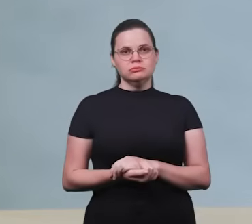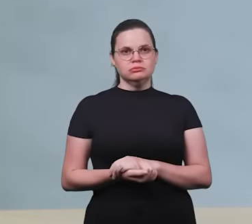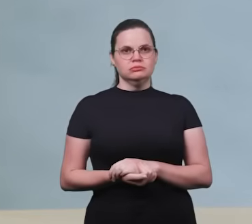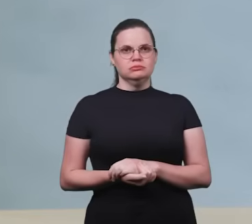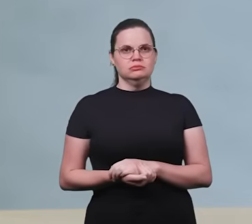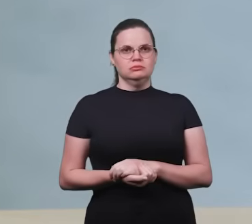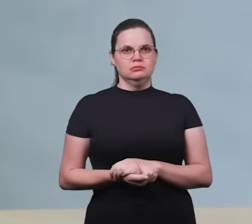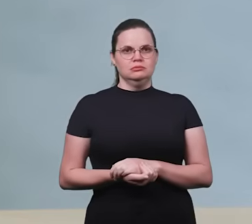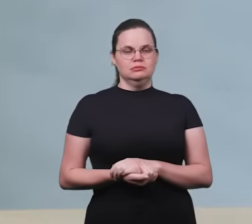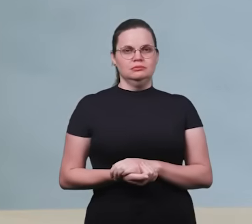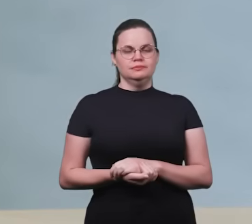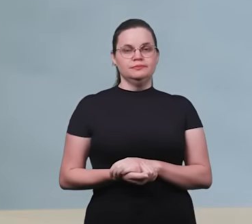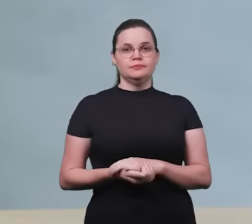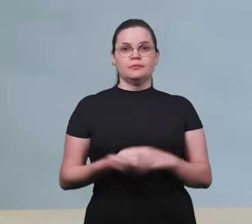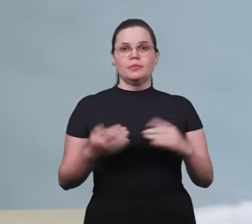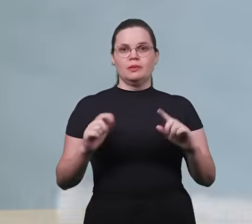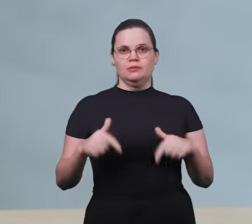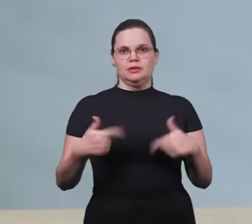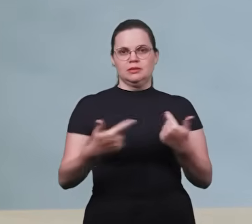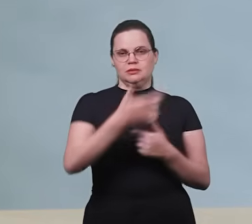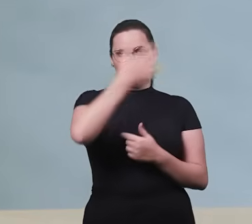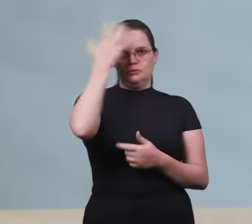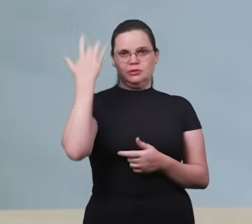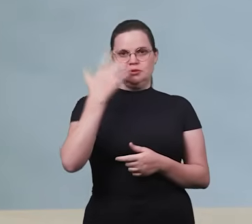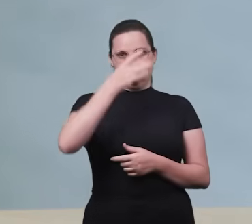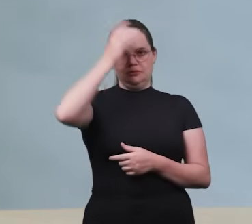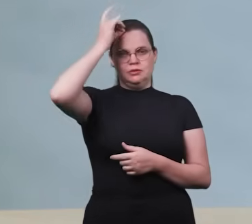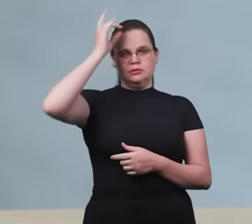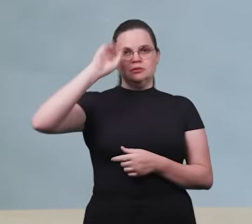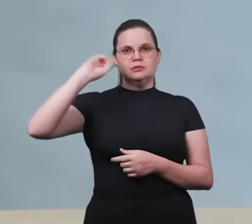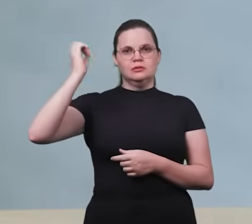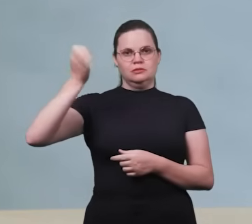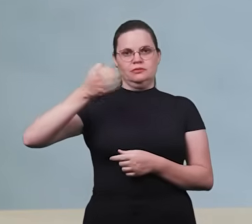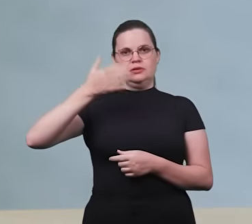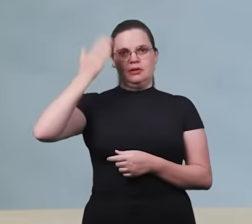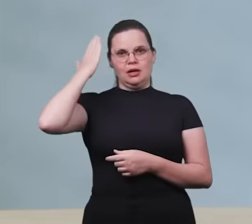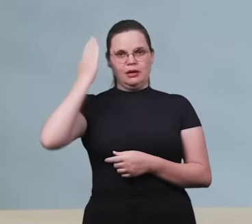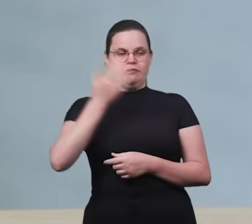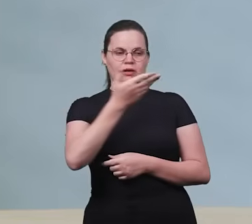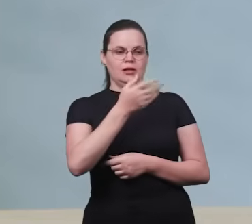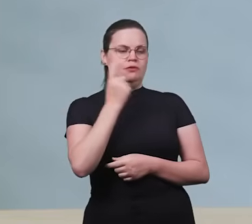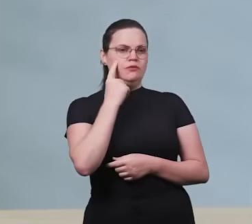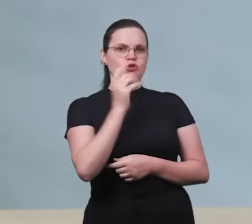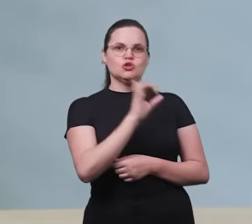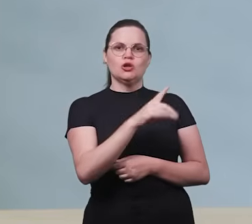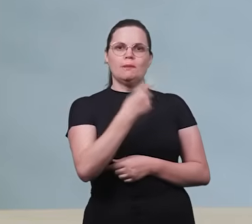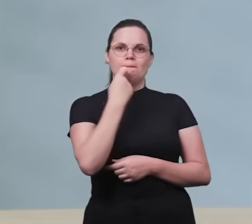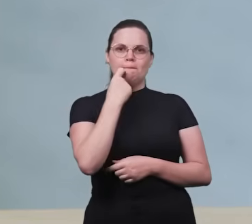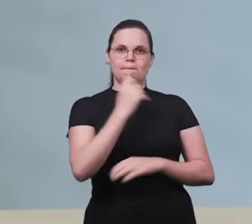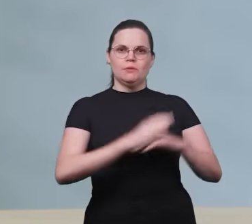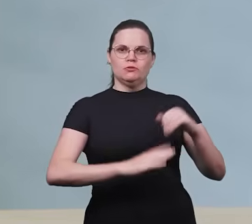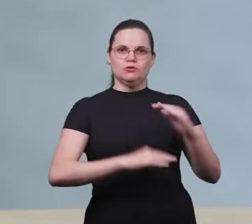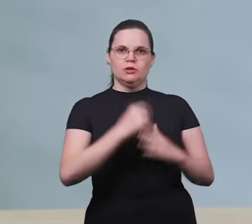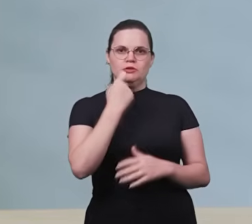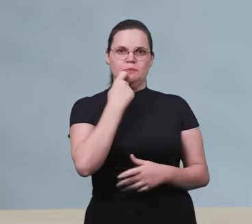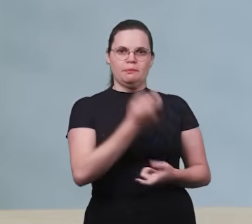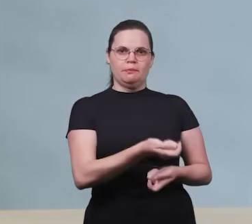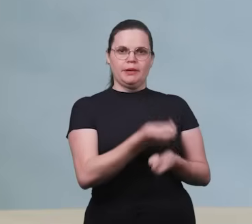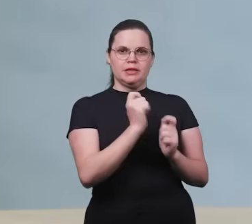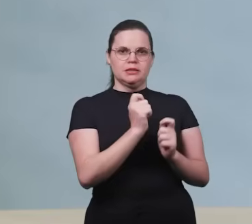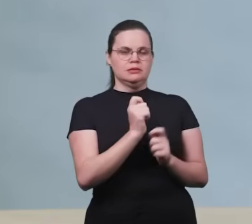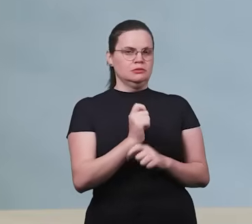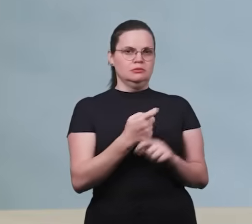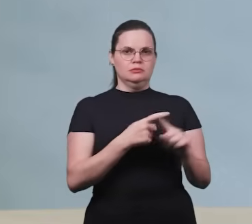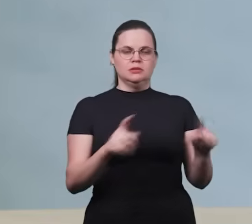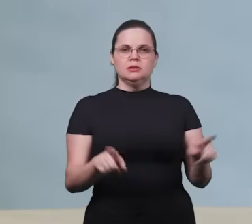Santo do Senhor, nessa hora, ele nos conduz justamente a contemplar não apenas um pescador da Galileia, mas um